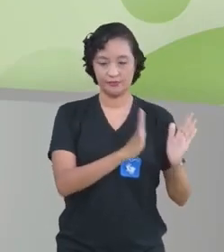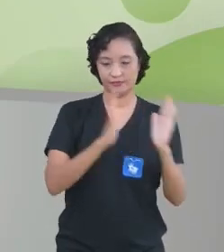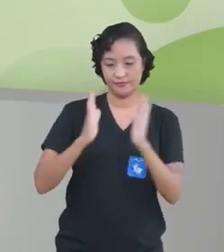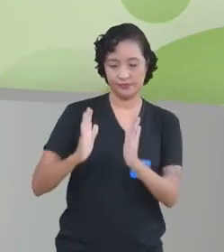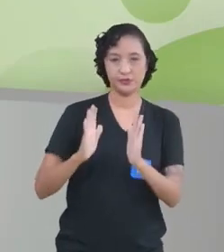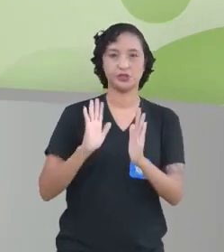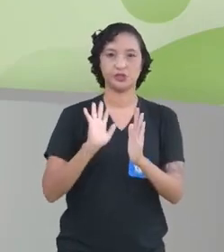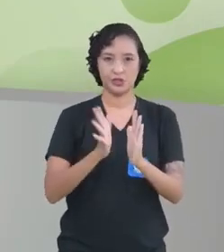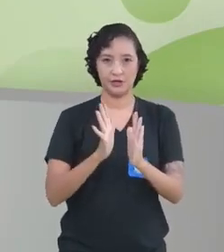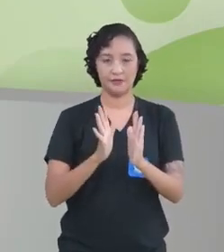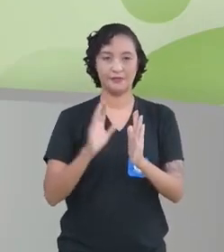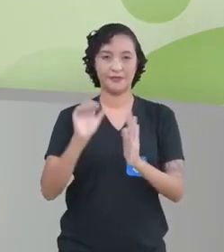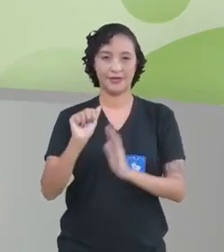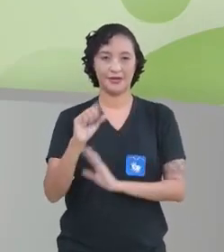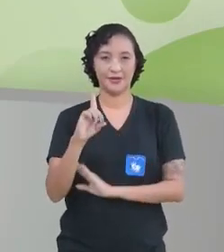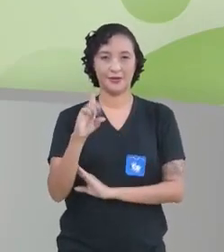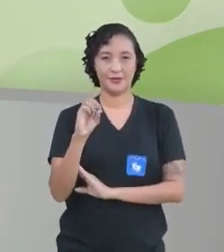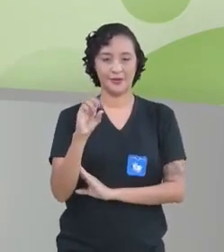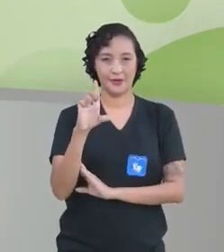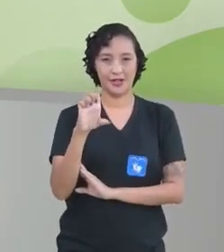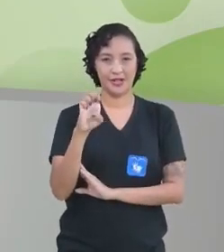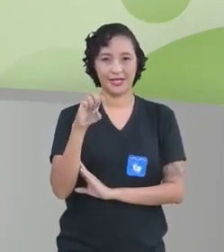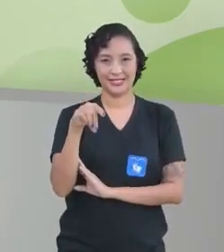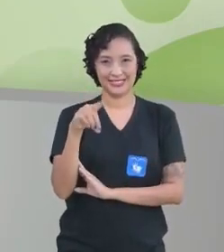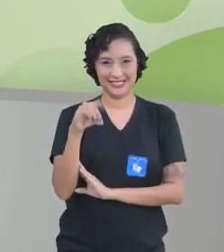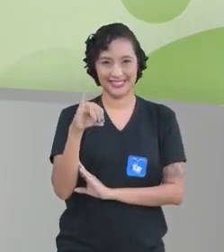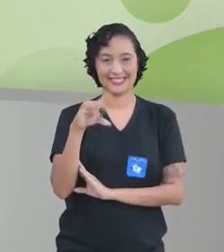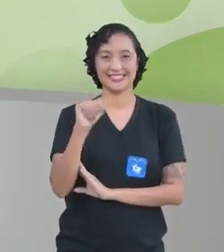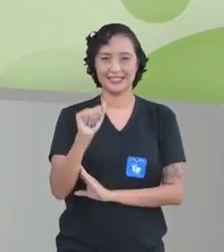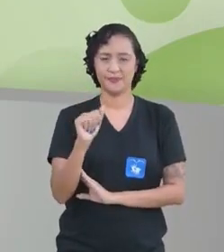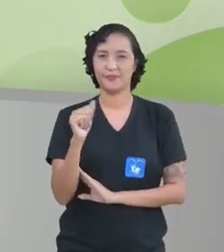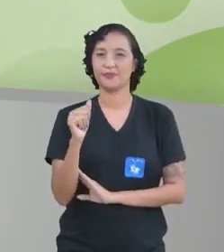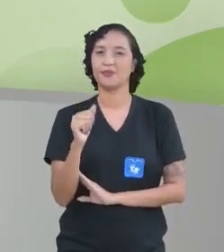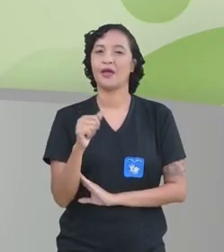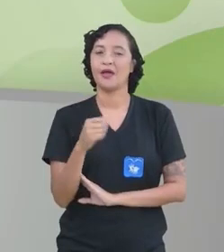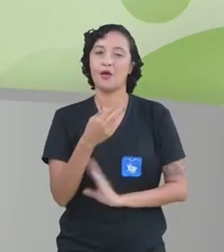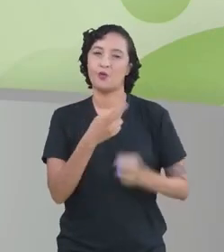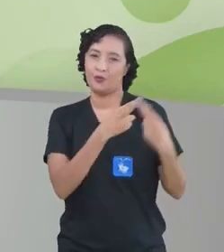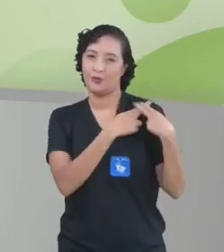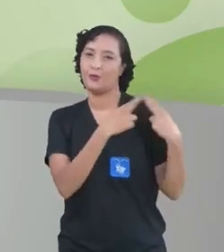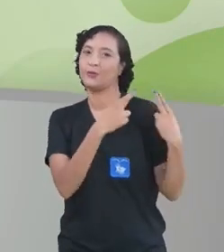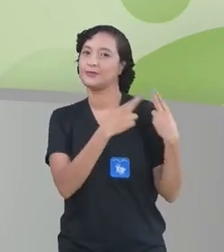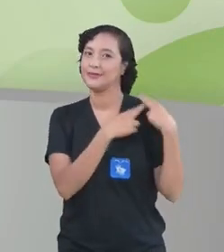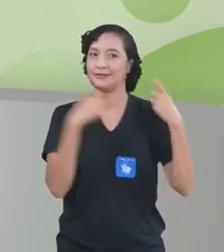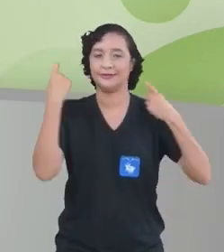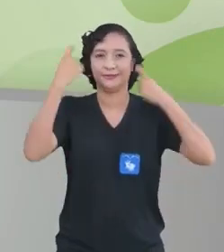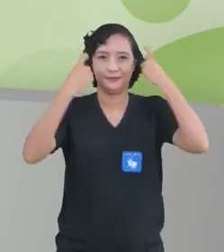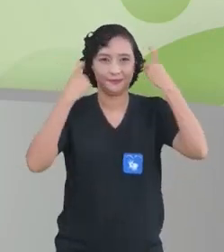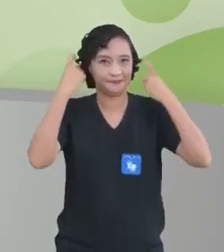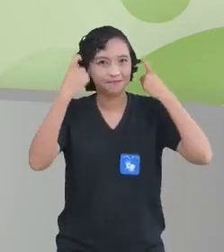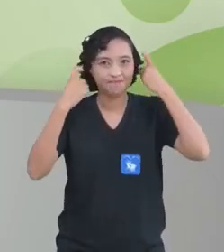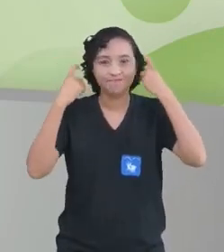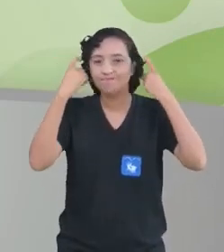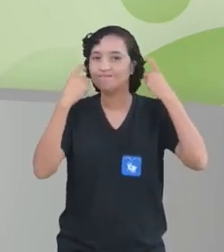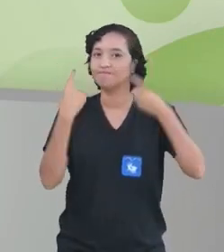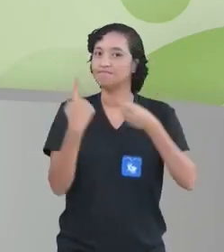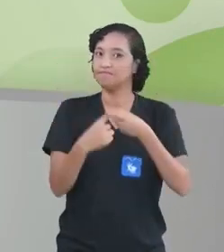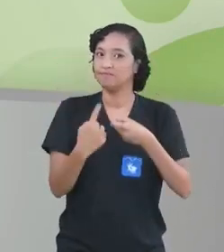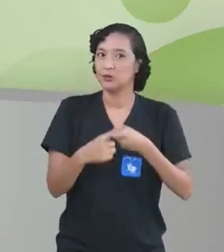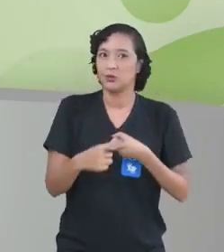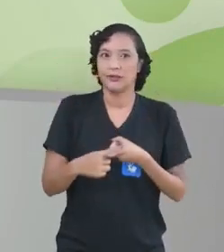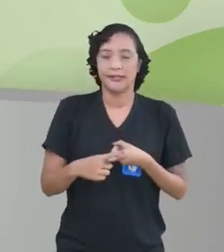adolescência, e uma fase que é preocupante para os pais e responsáveis, né? Porque vocês estão num período